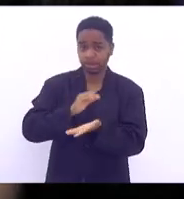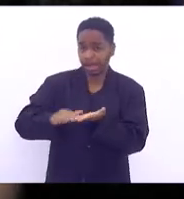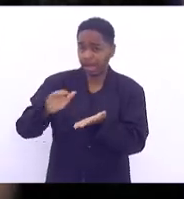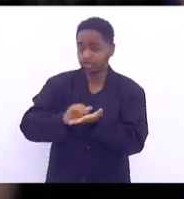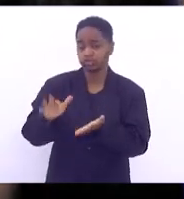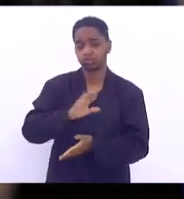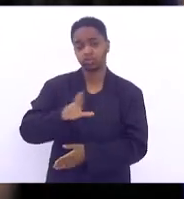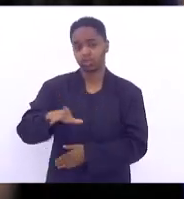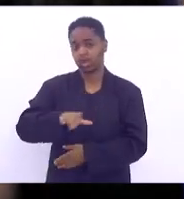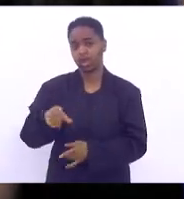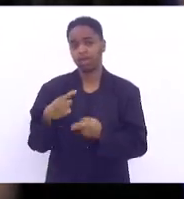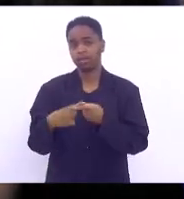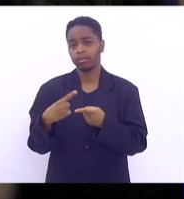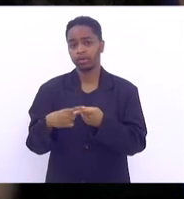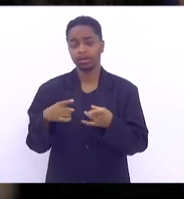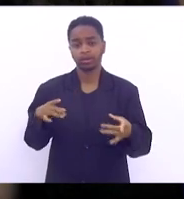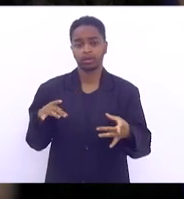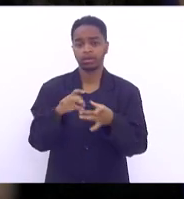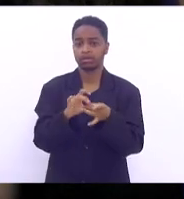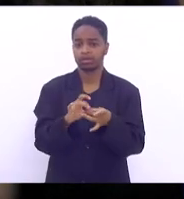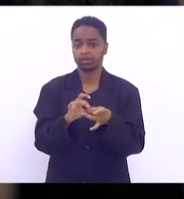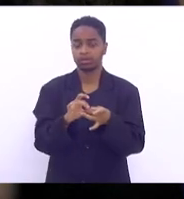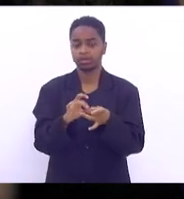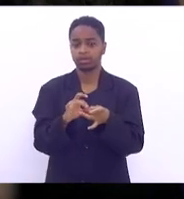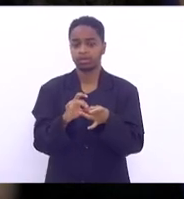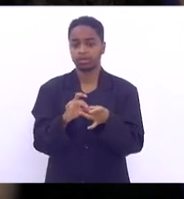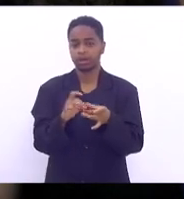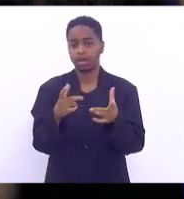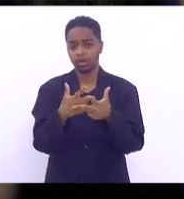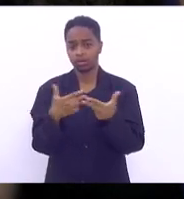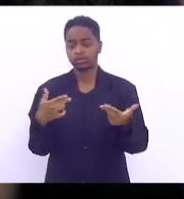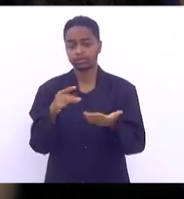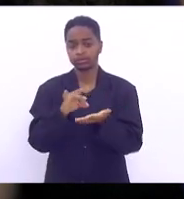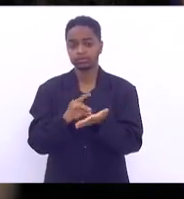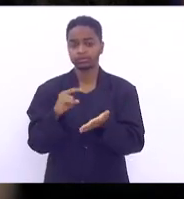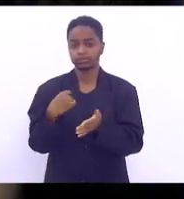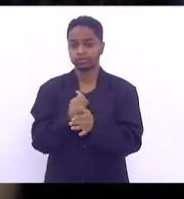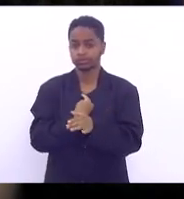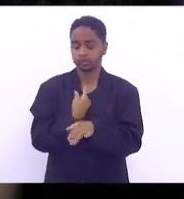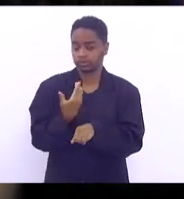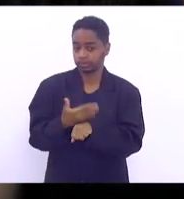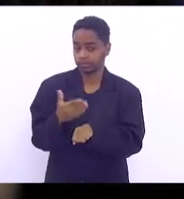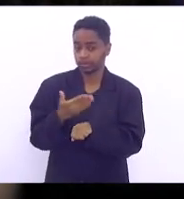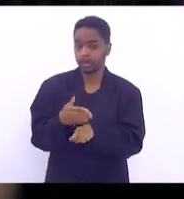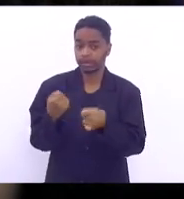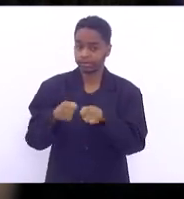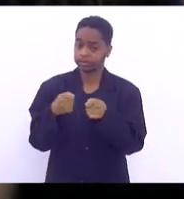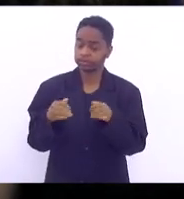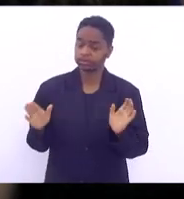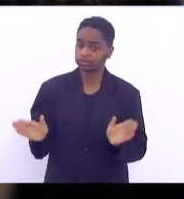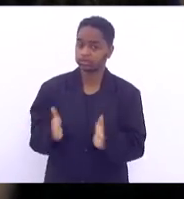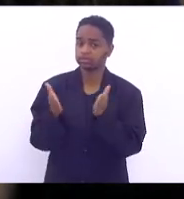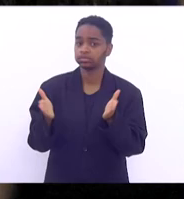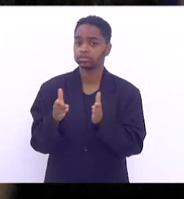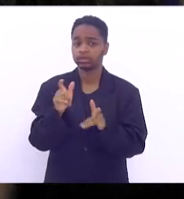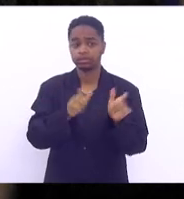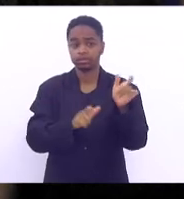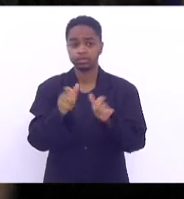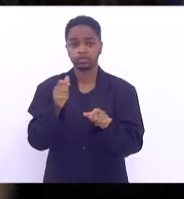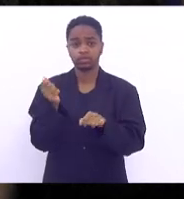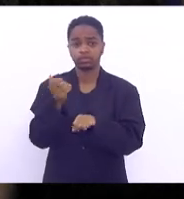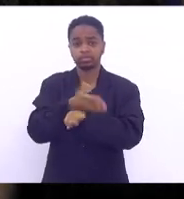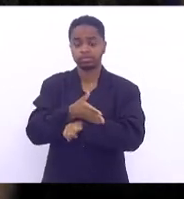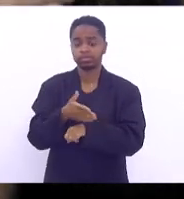né, daquilo que essa prática esportiva tem que proporcionar a quem está indo nas